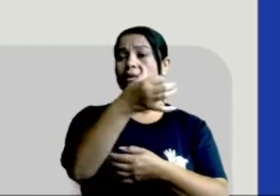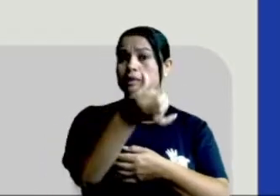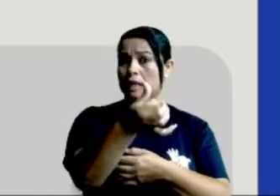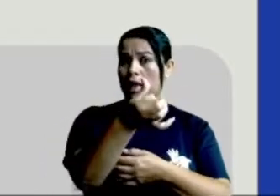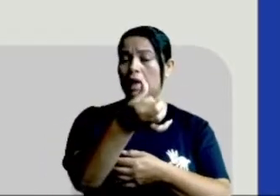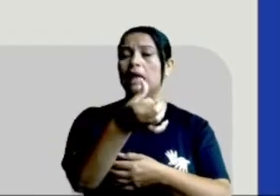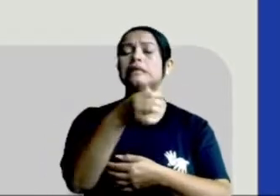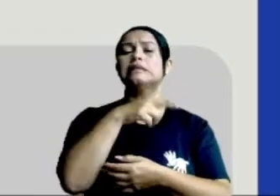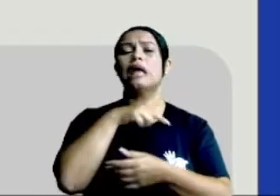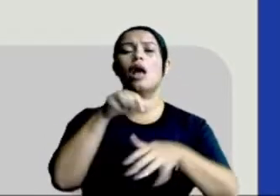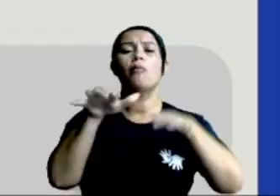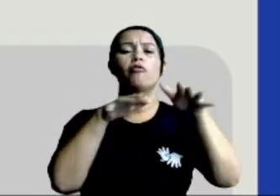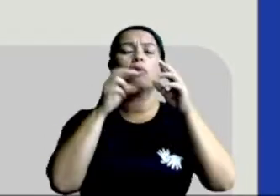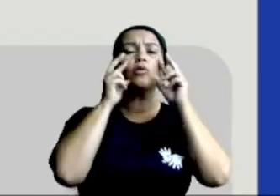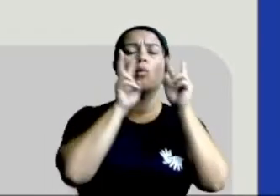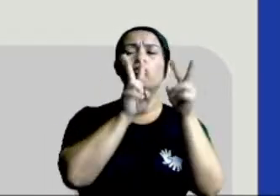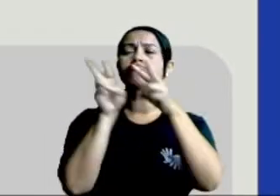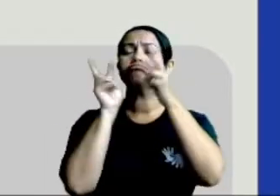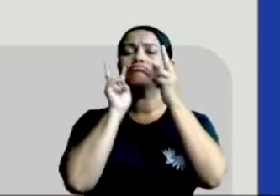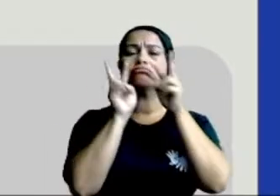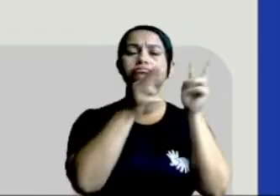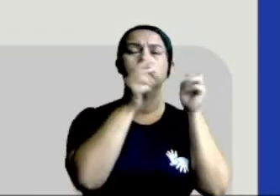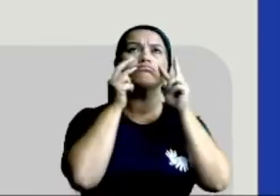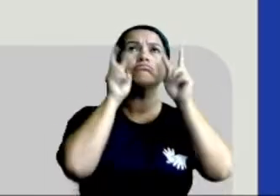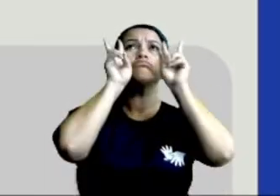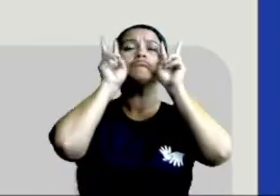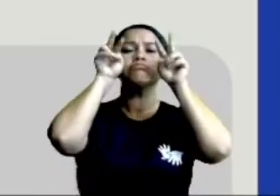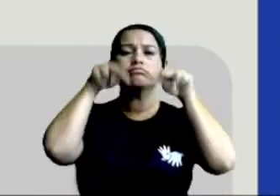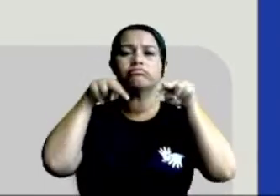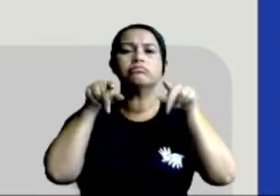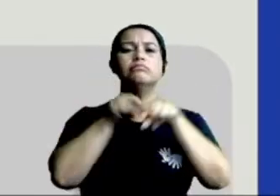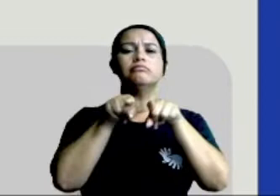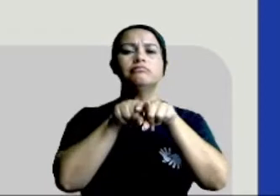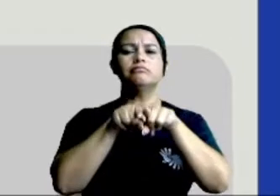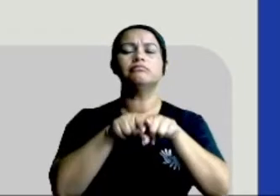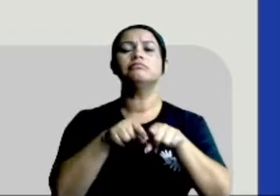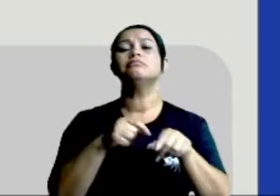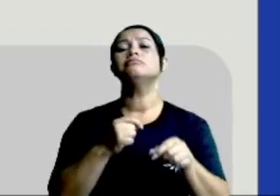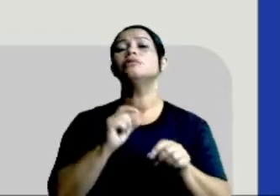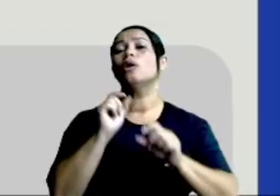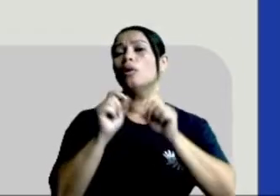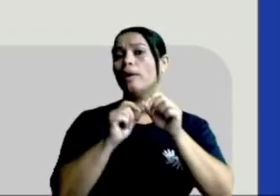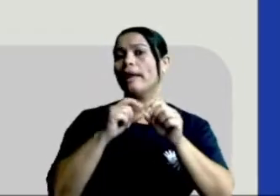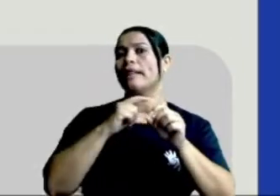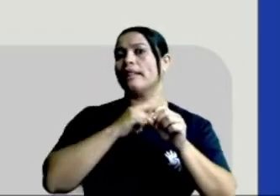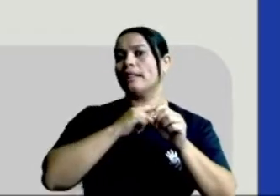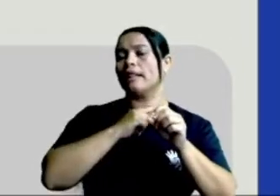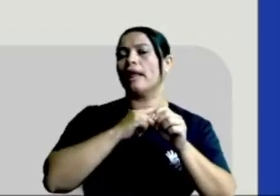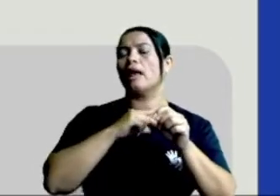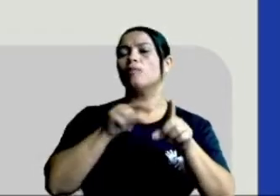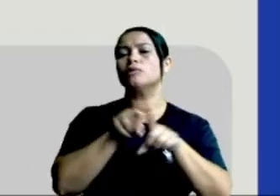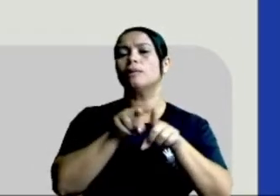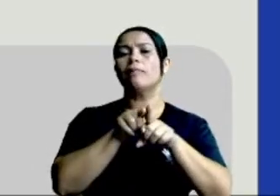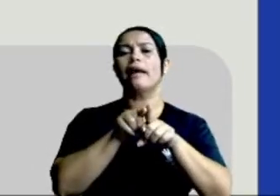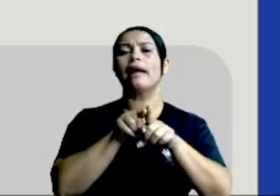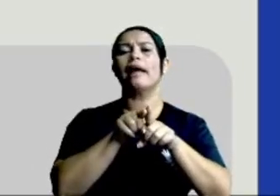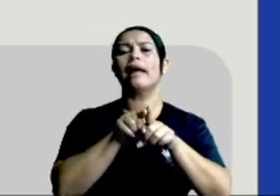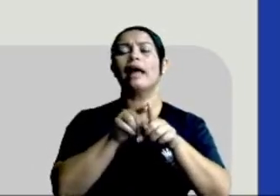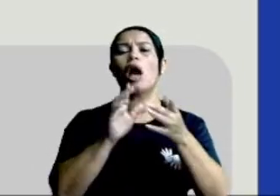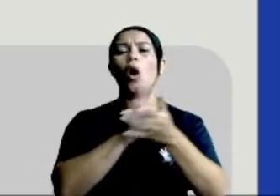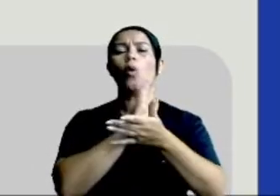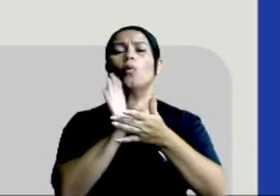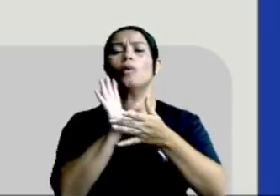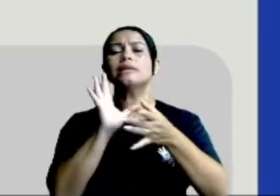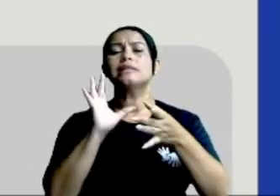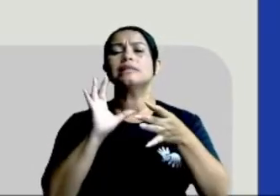que movem nossos olhos para a esquerda, a direita, para cima e para baixo. E, além disso, temos glândulas anexas aos